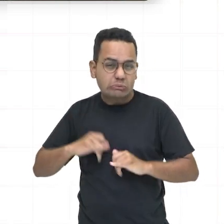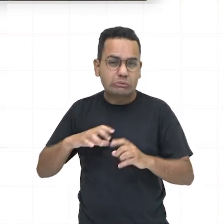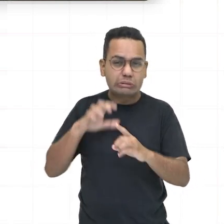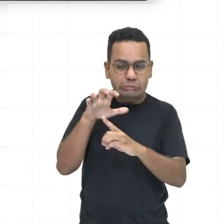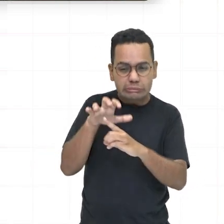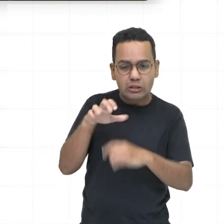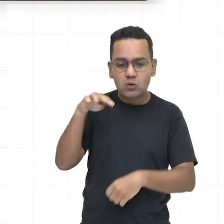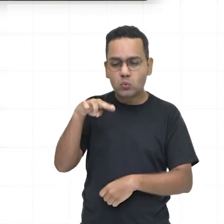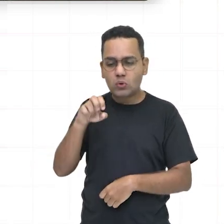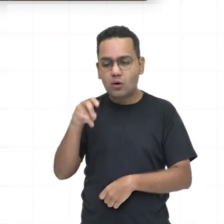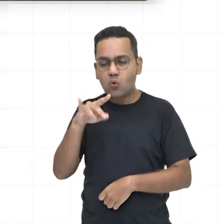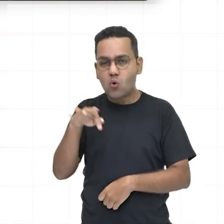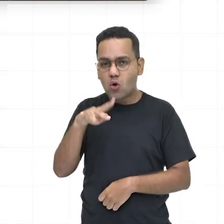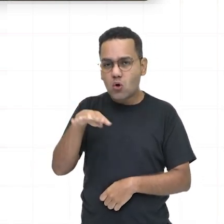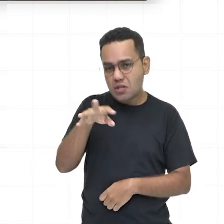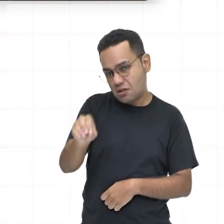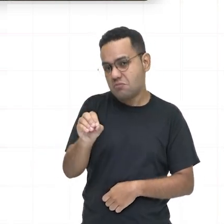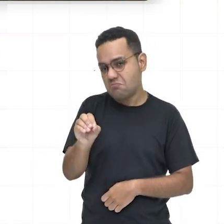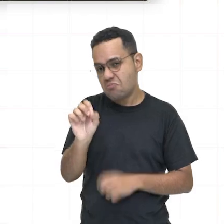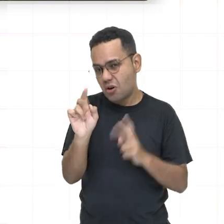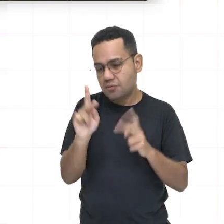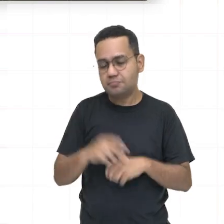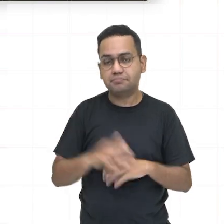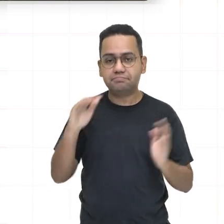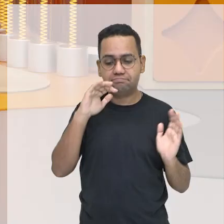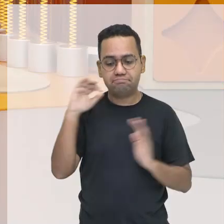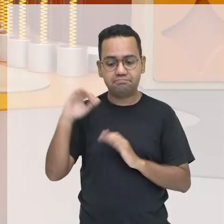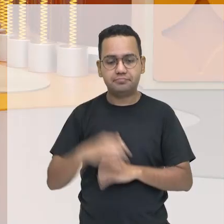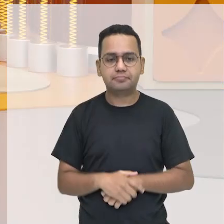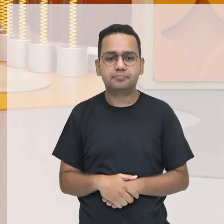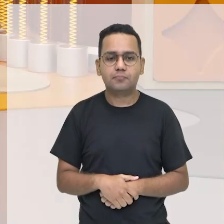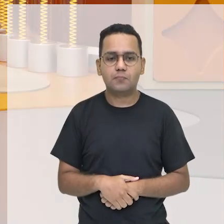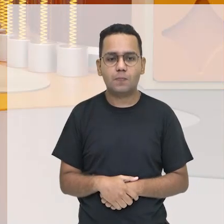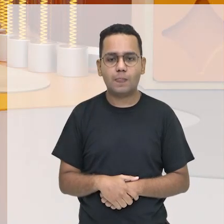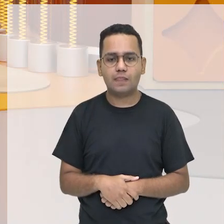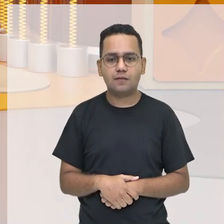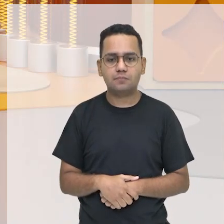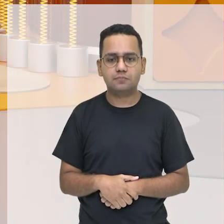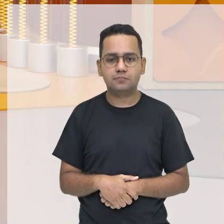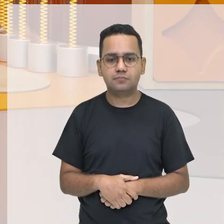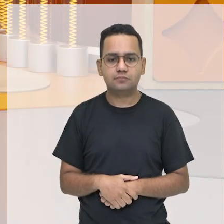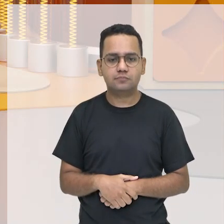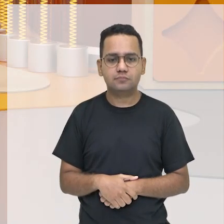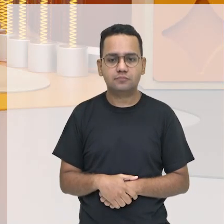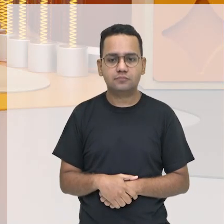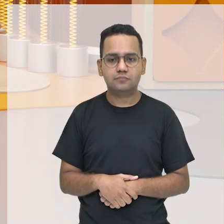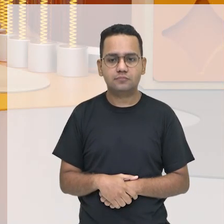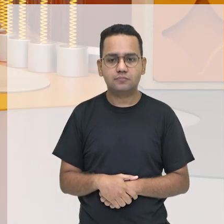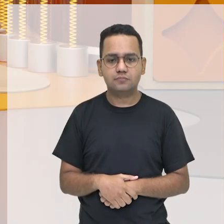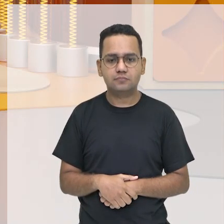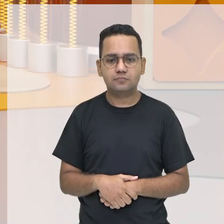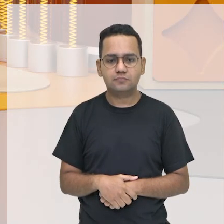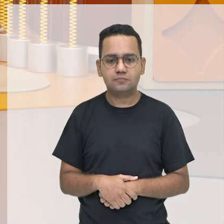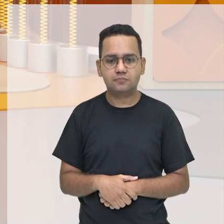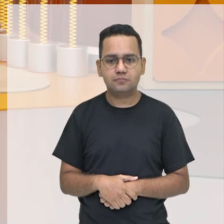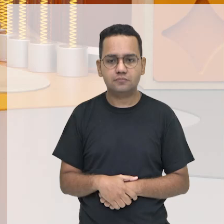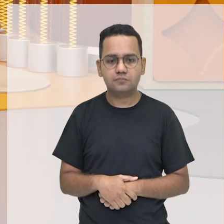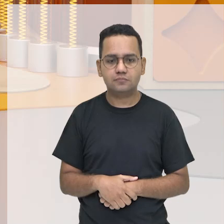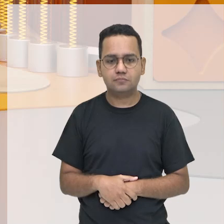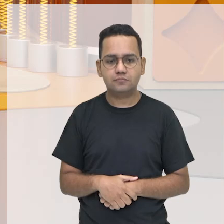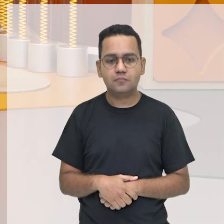o neocolonialismo, ok? Vamos adiante, gente. A gente vai entender que